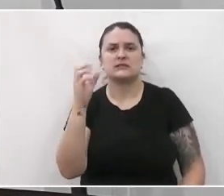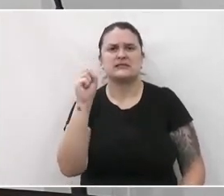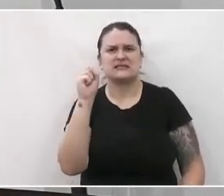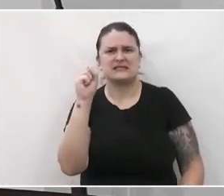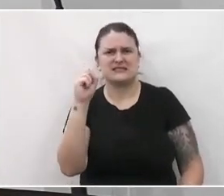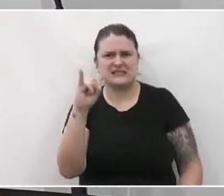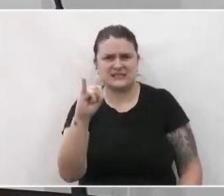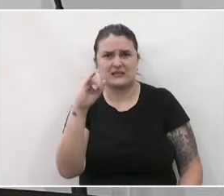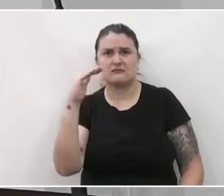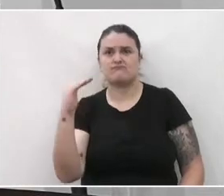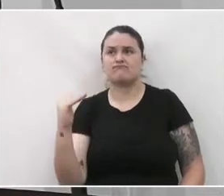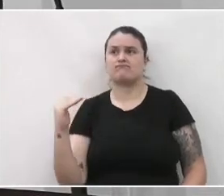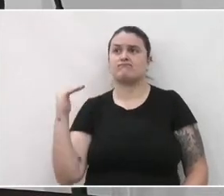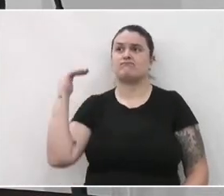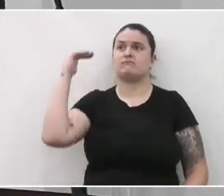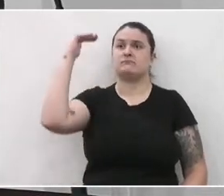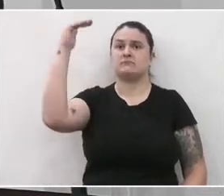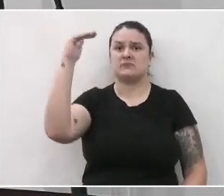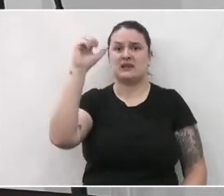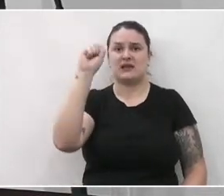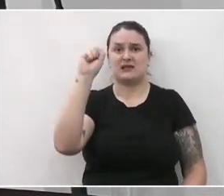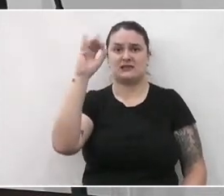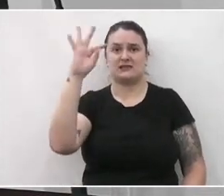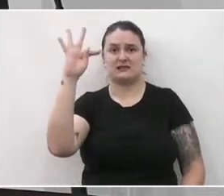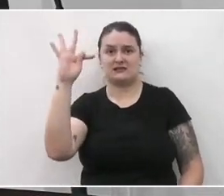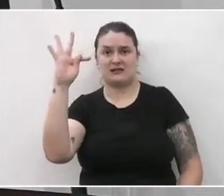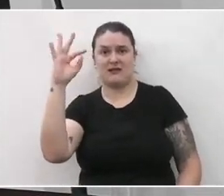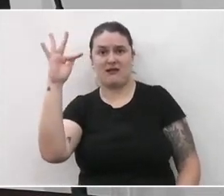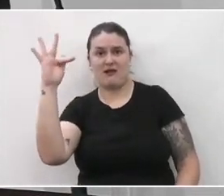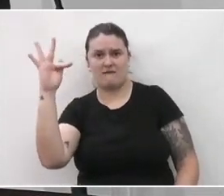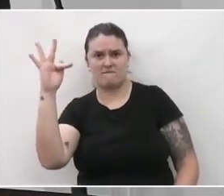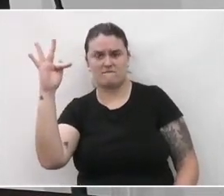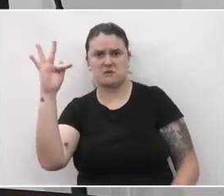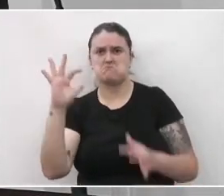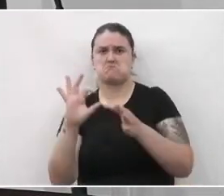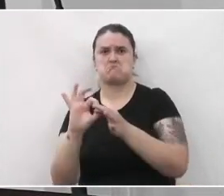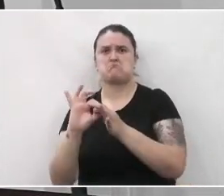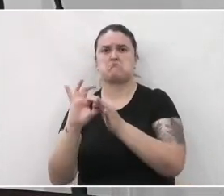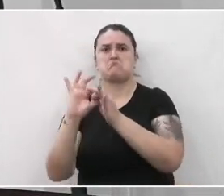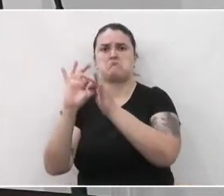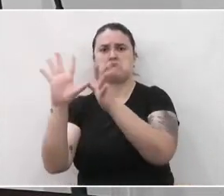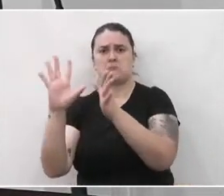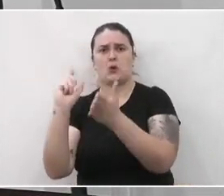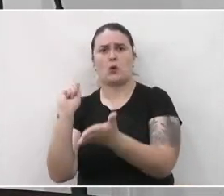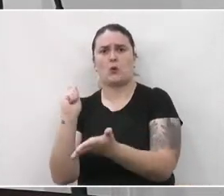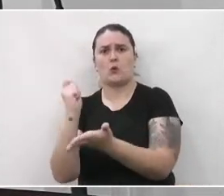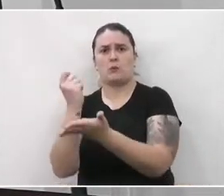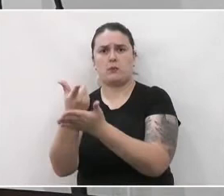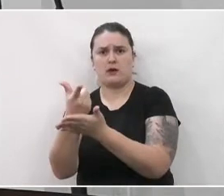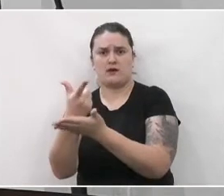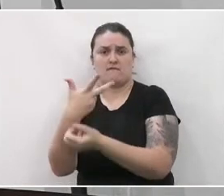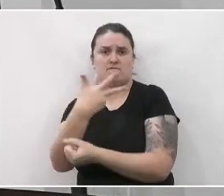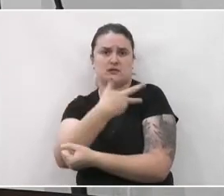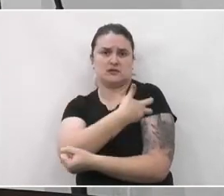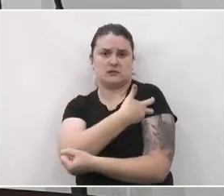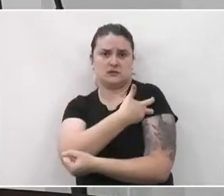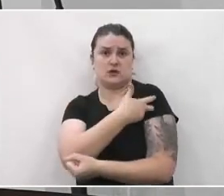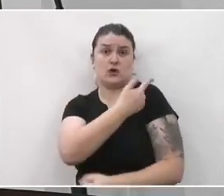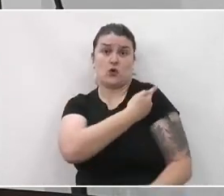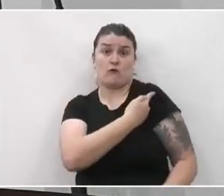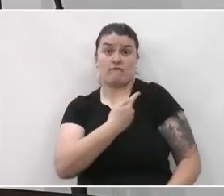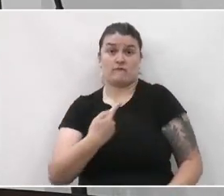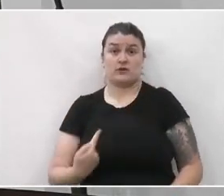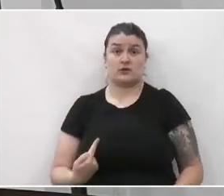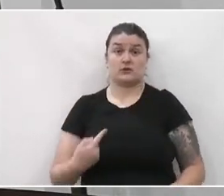Superior Tribunal Federal permitiu a compra de vacinas pelos governos e